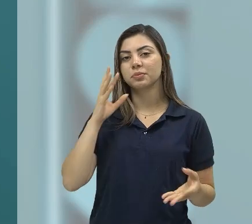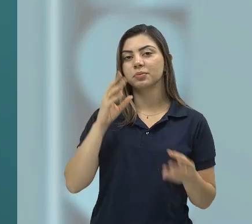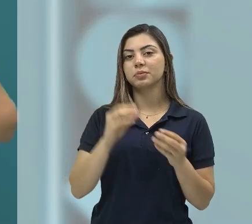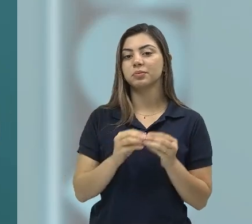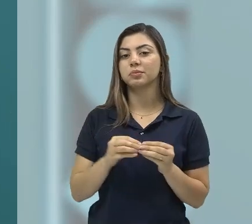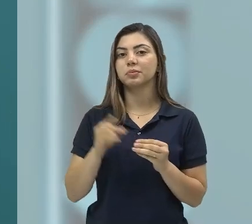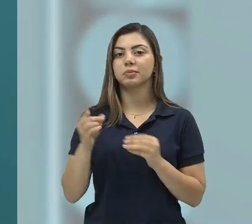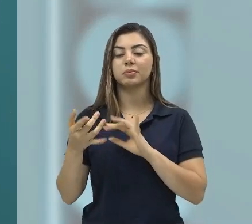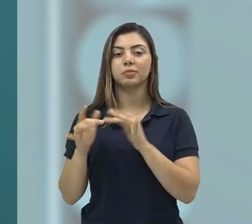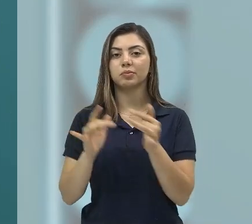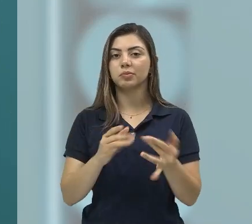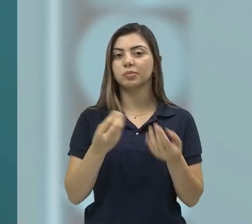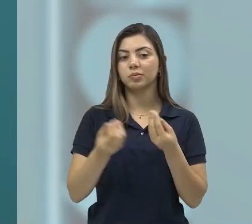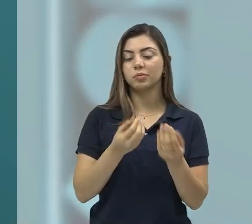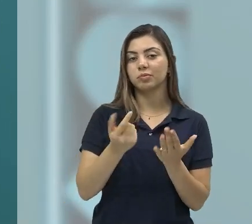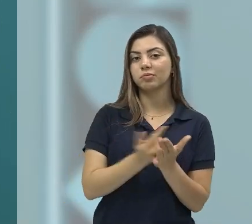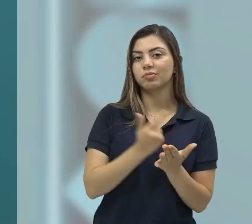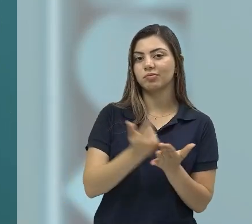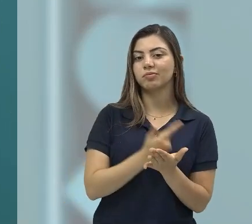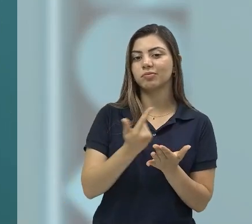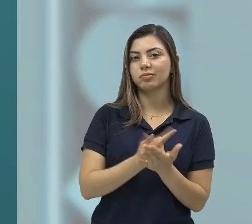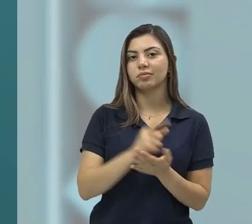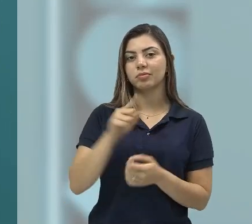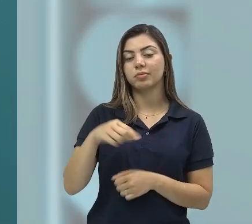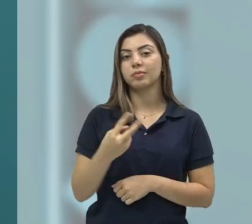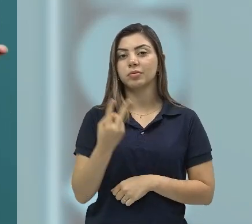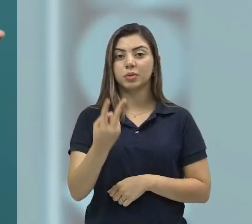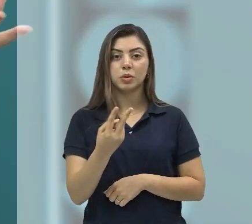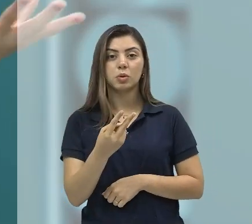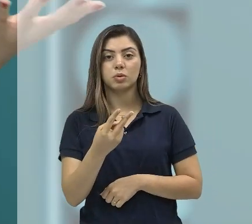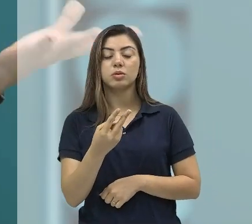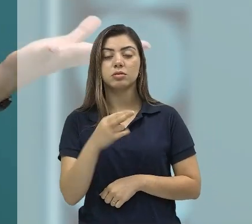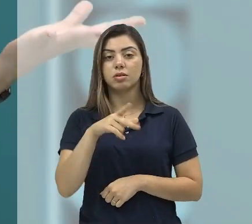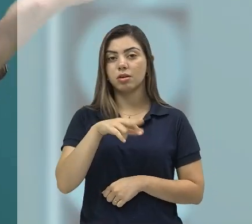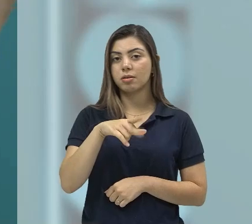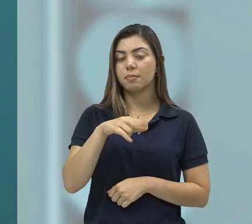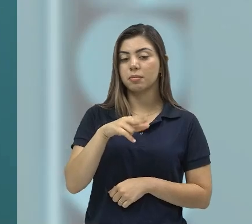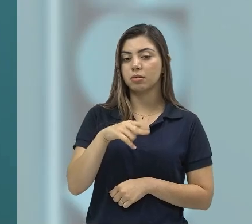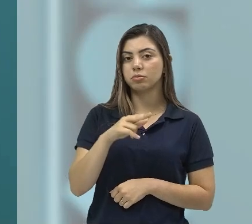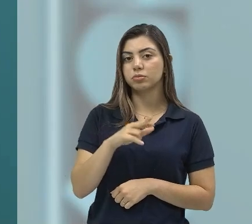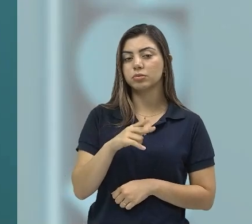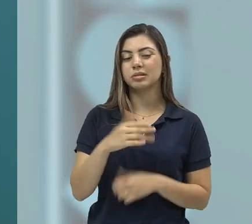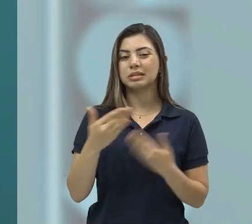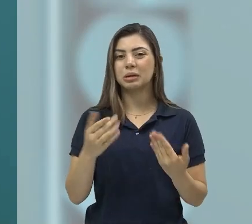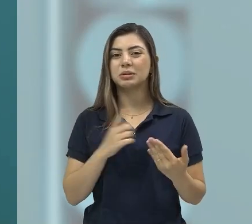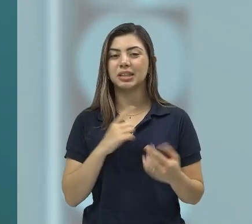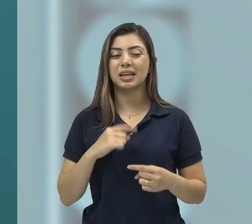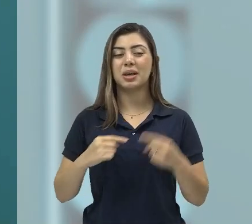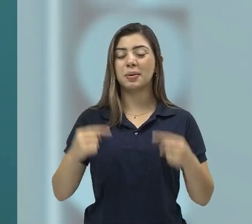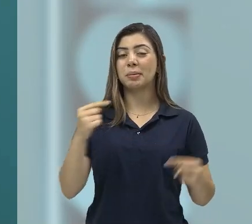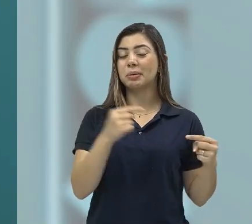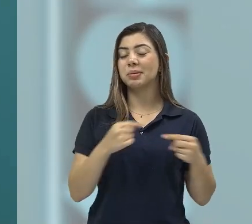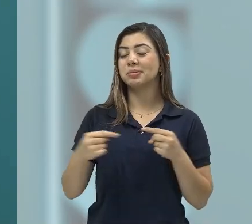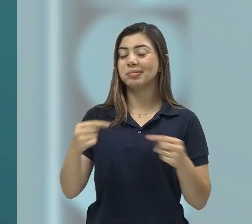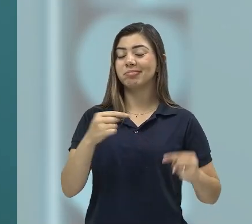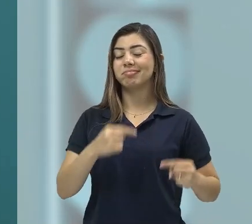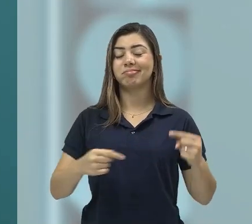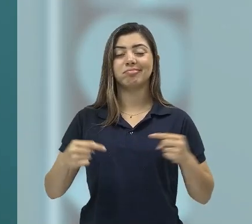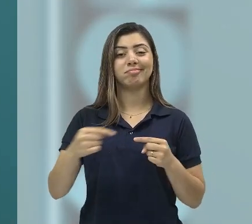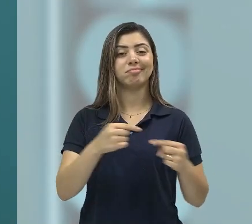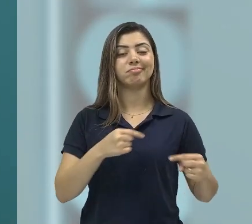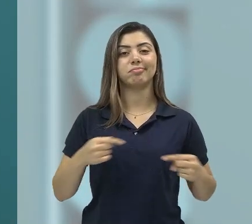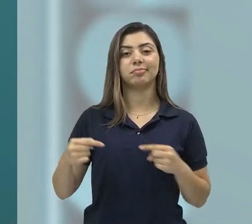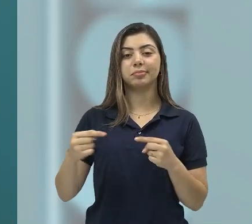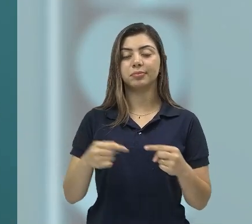Dois Irmãos, como o nome já diz, são dois irmãos que vivem em conflito sempre. E aí